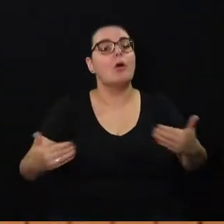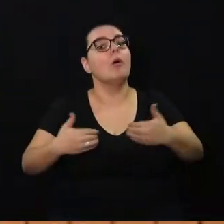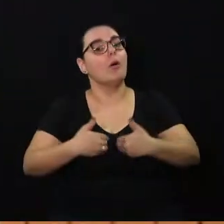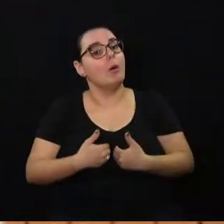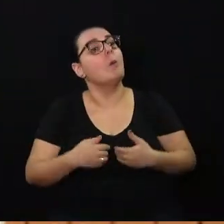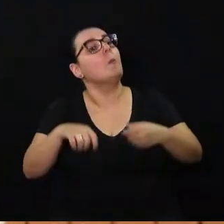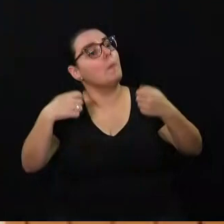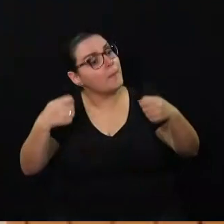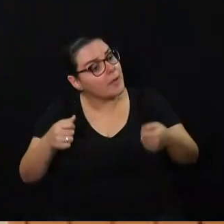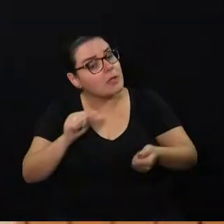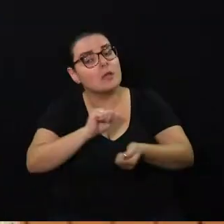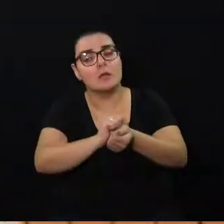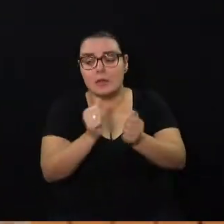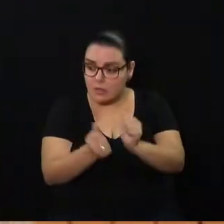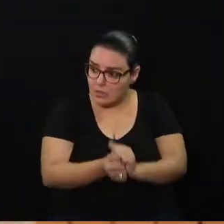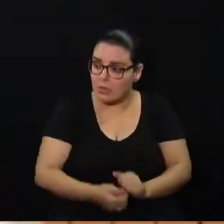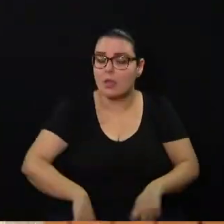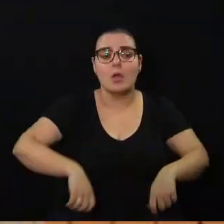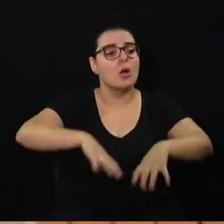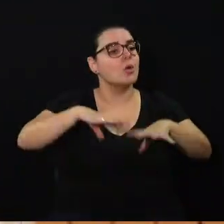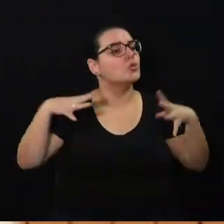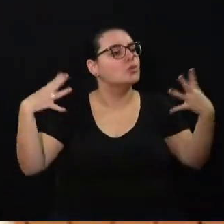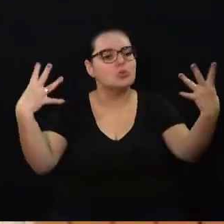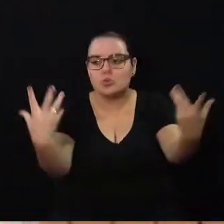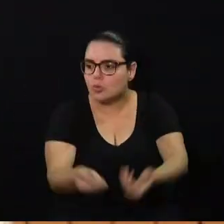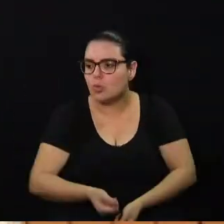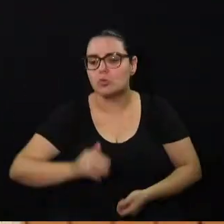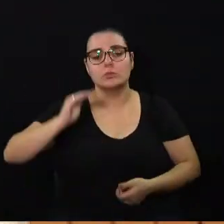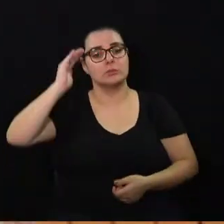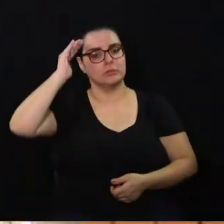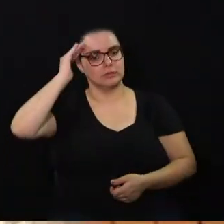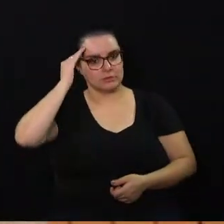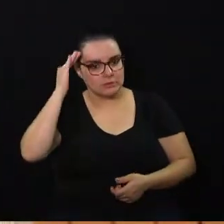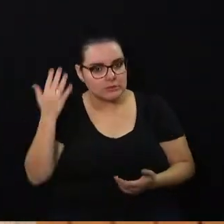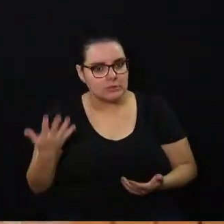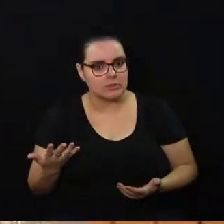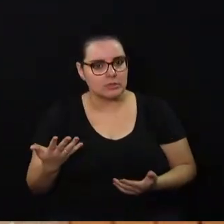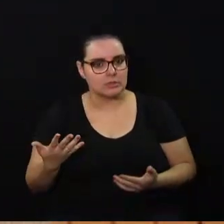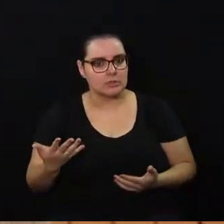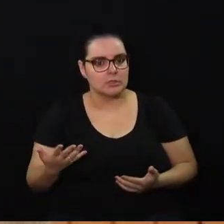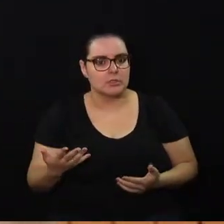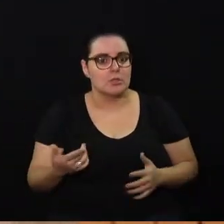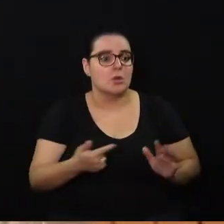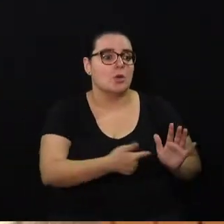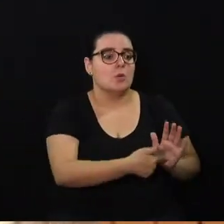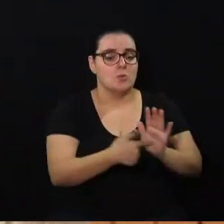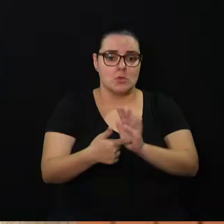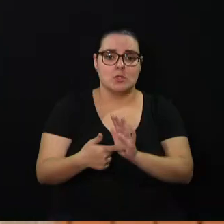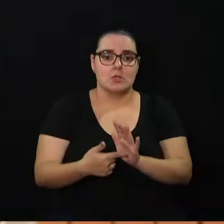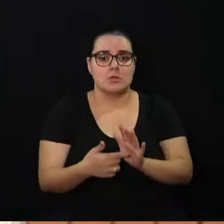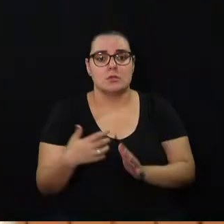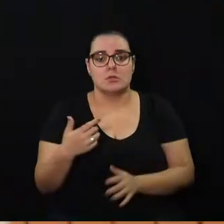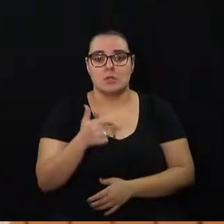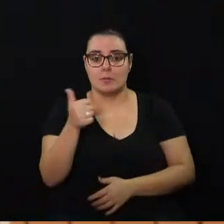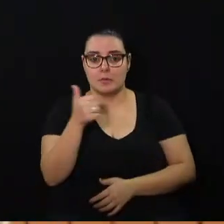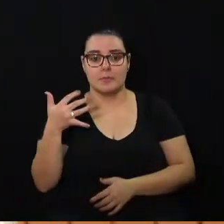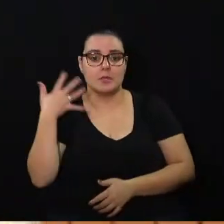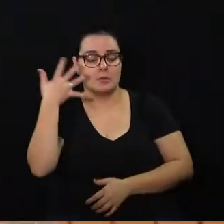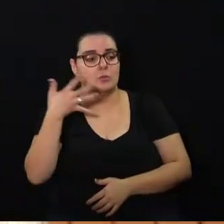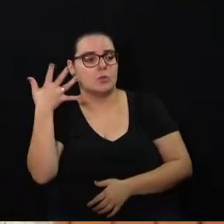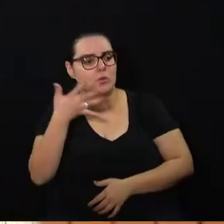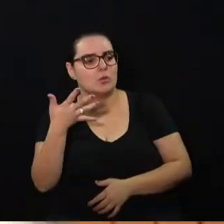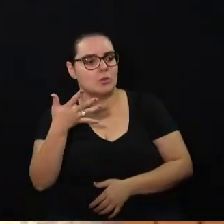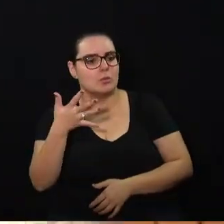que ser adaptados eles precisam entender dentro de uma incidência tão grande como foi mostrado na frente na primeira apresentação com